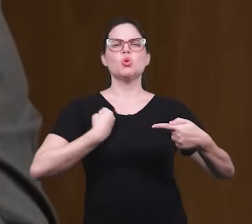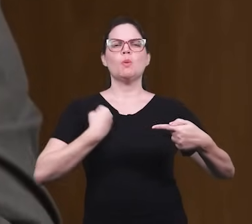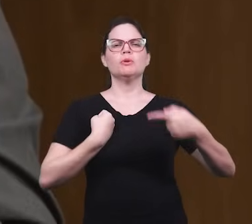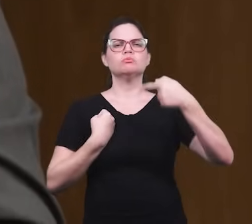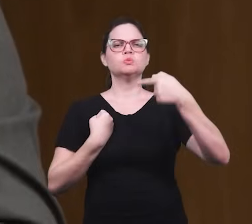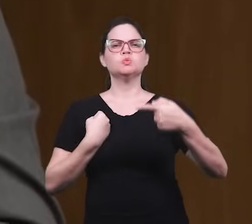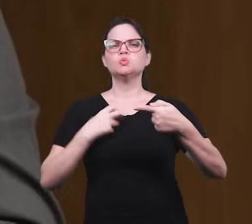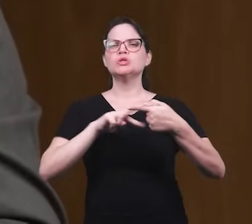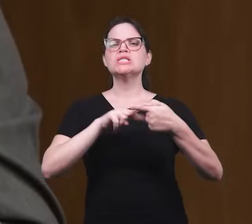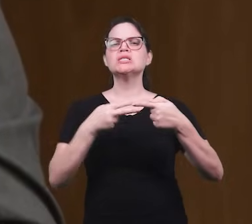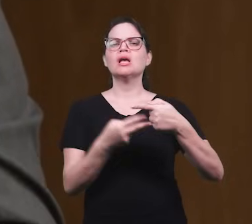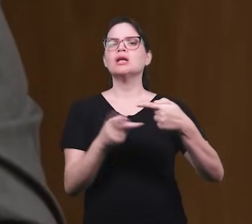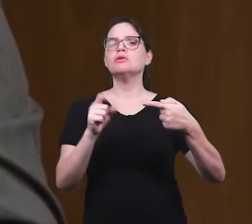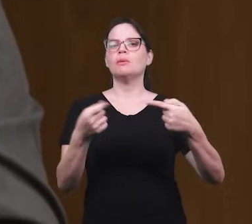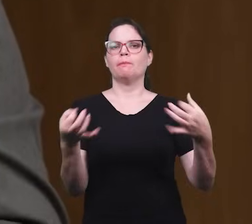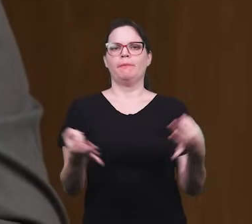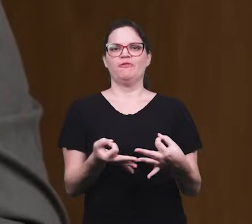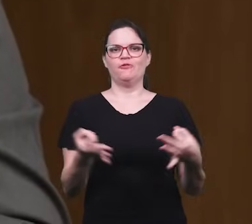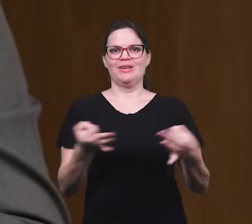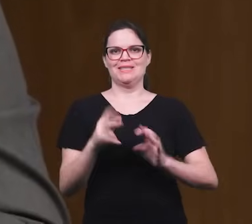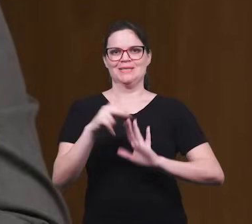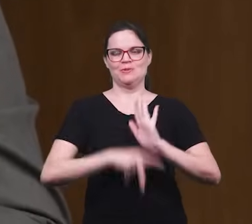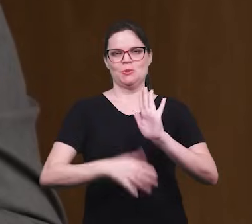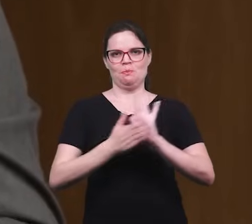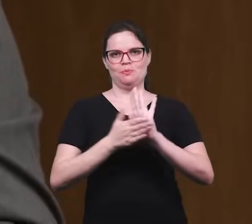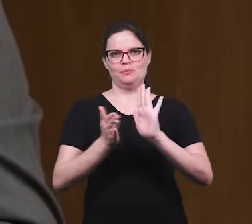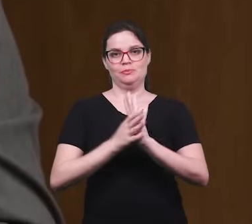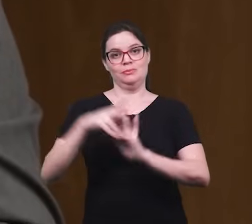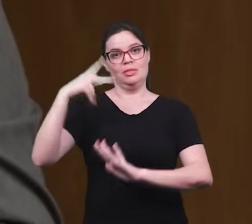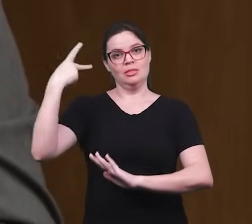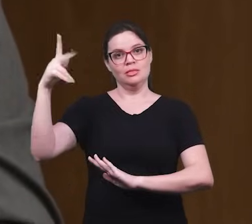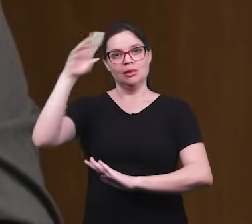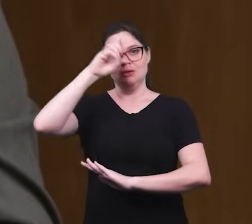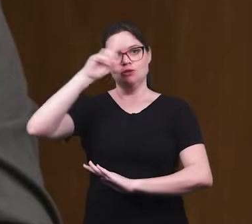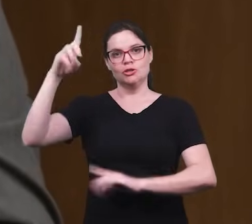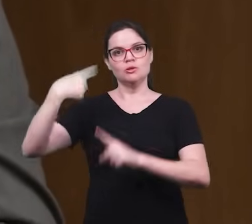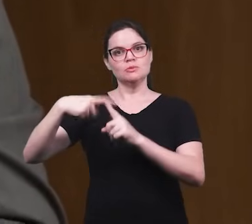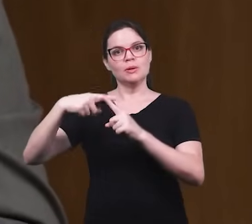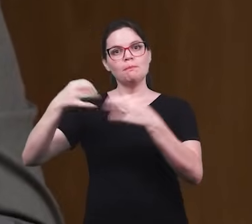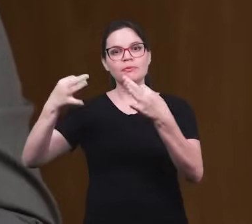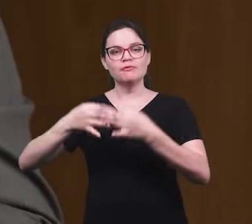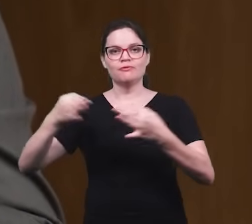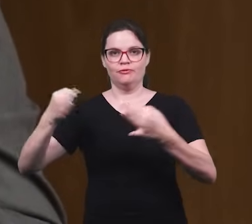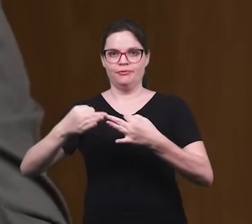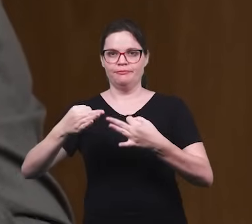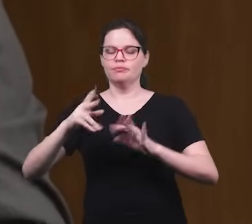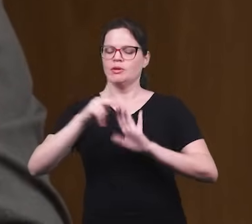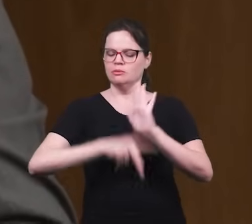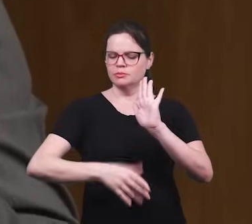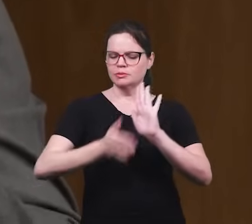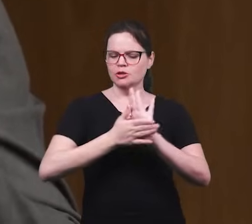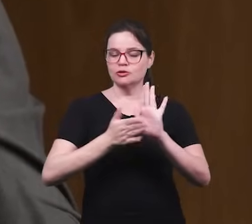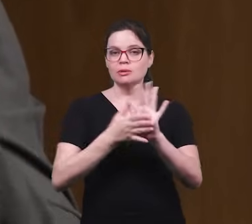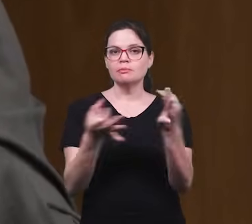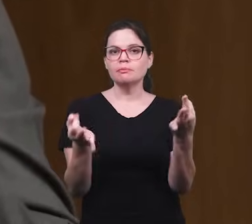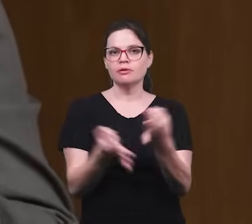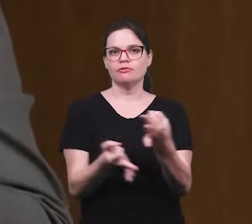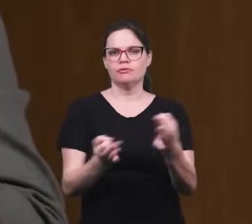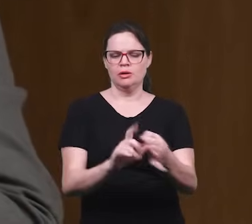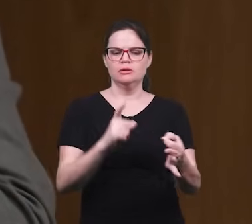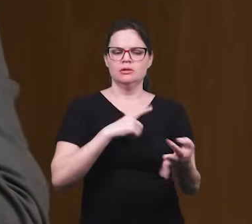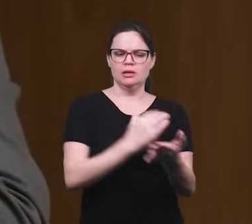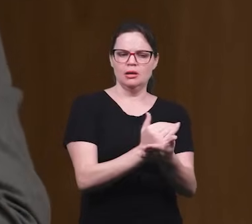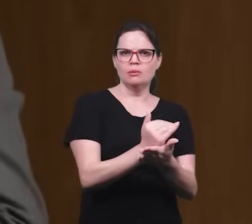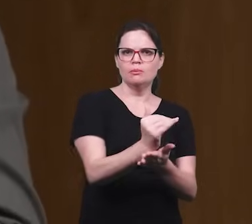projeto de Deus. É o projeto de Deus, então tudo que vem do Senhor Deus é perfeito. Então, é um projeto perfeito, que tem início,